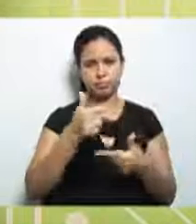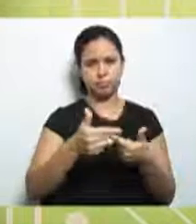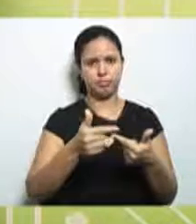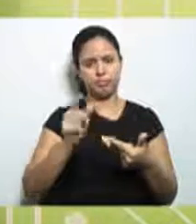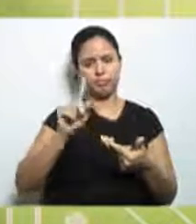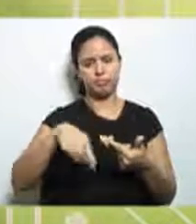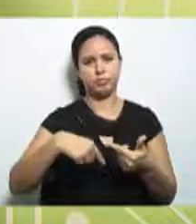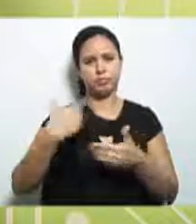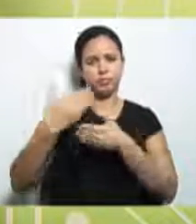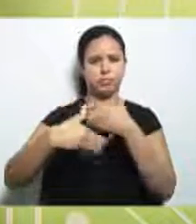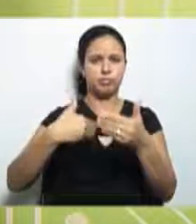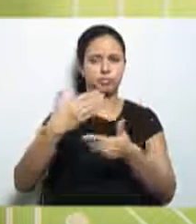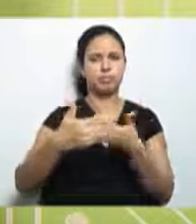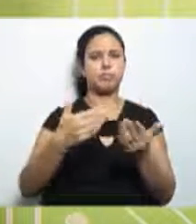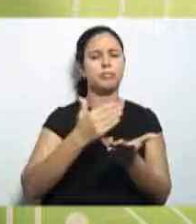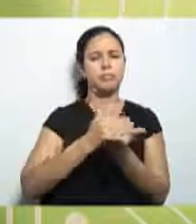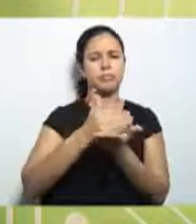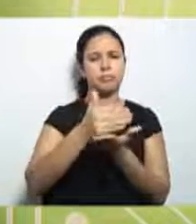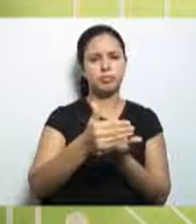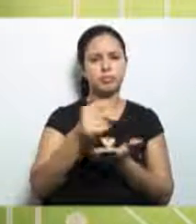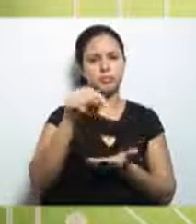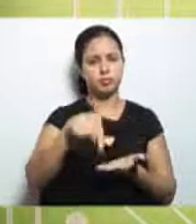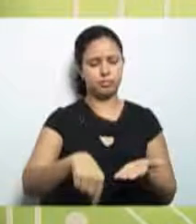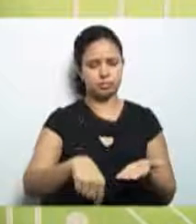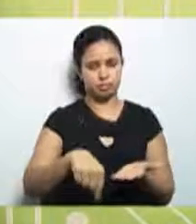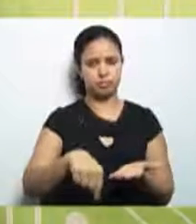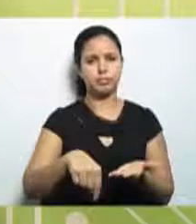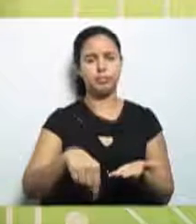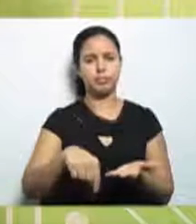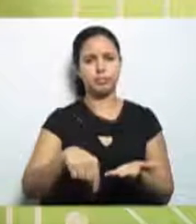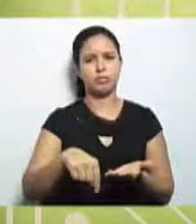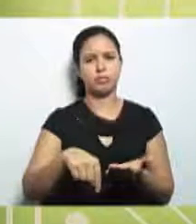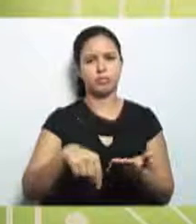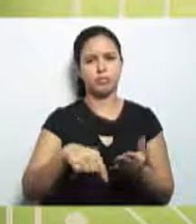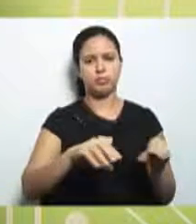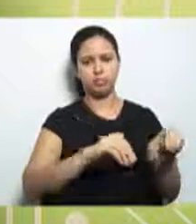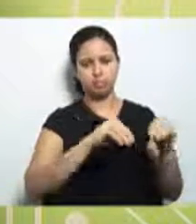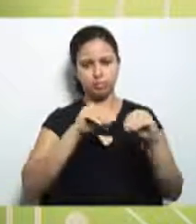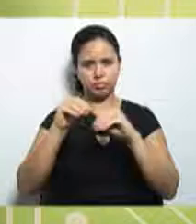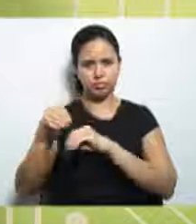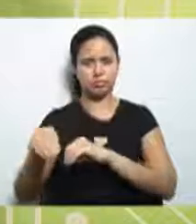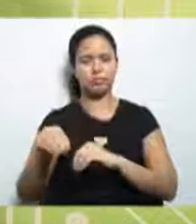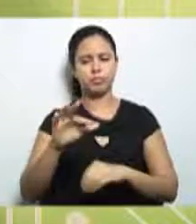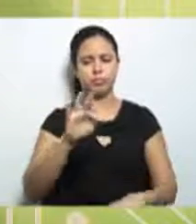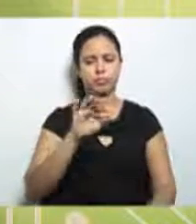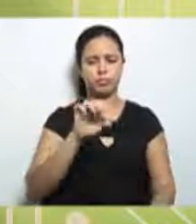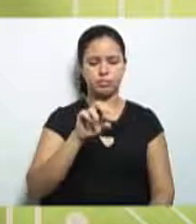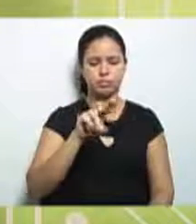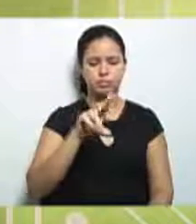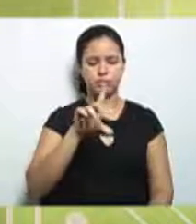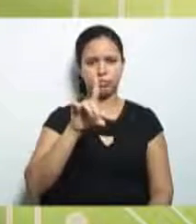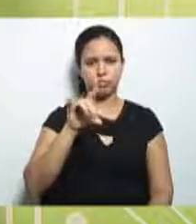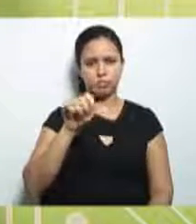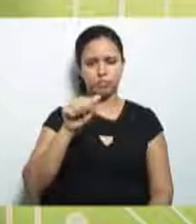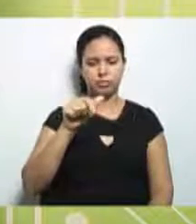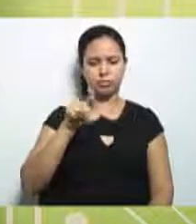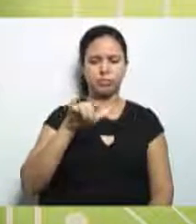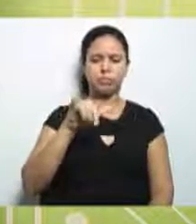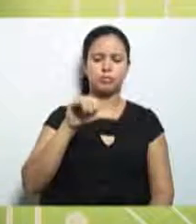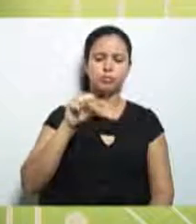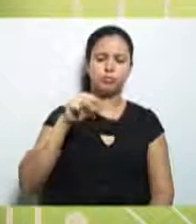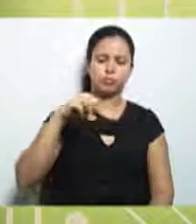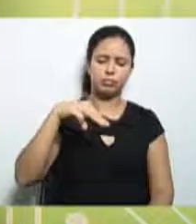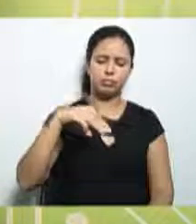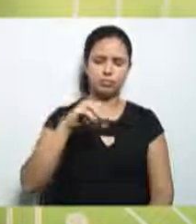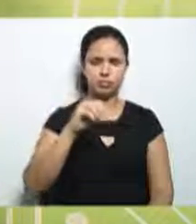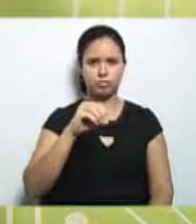esse processo que começou aqui, nessa transição do feudalismo para o capitalismo. O trabalhador, ele deixa